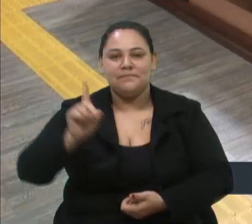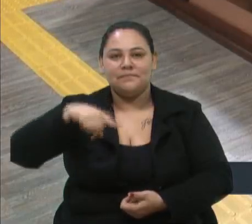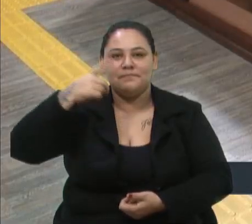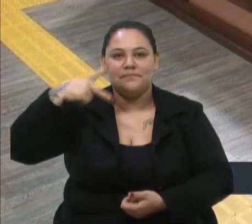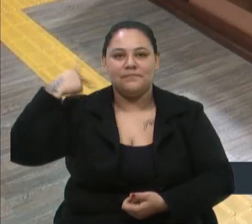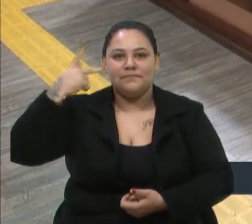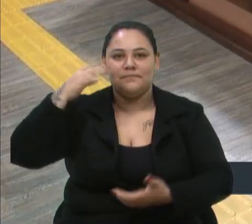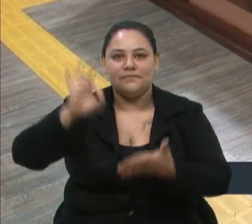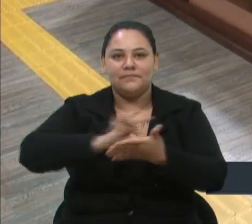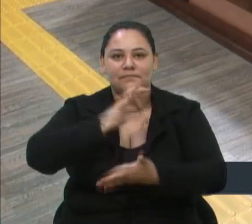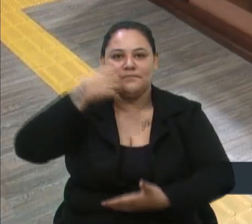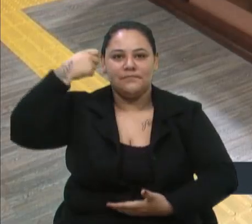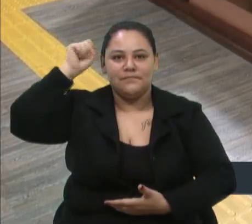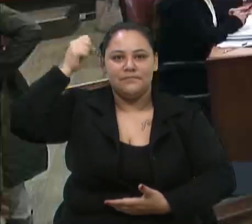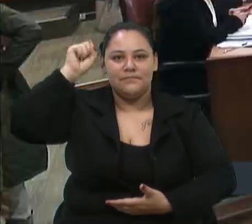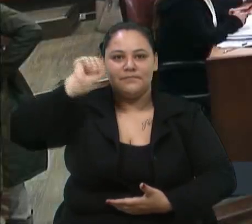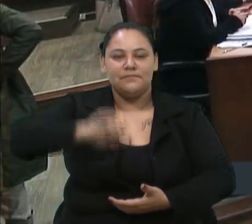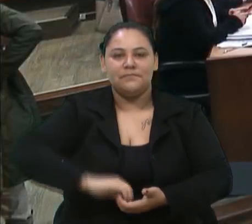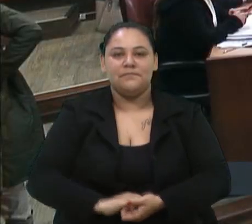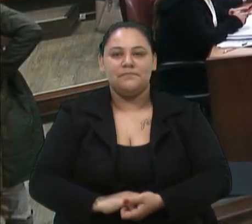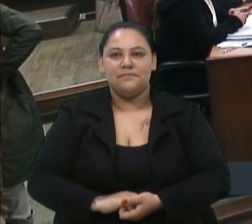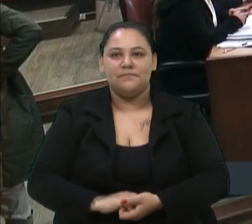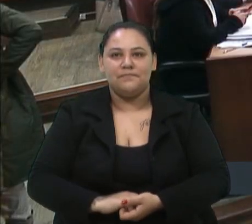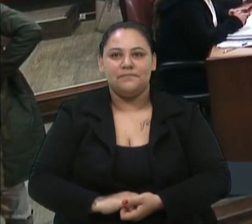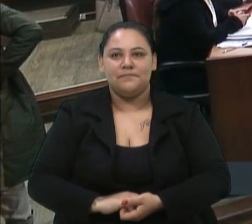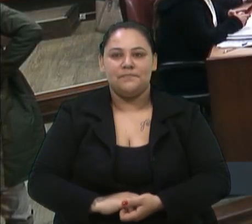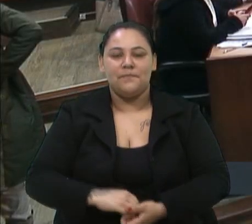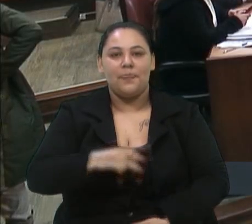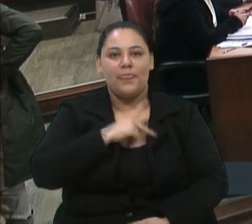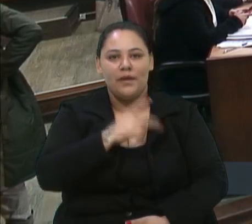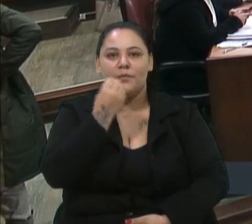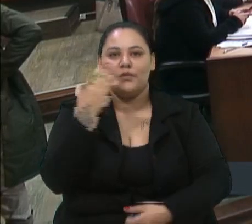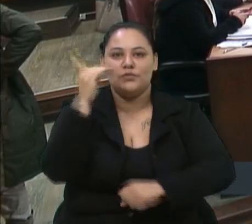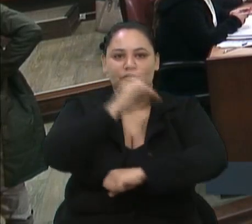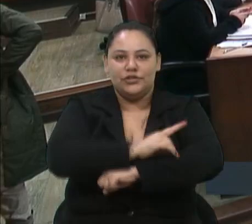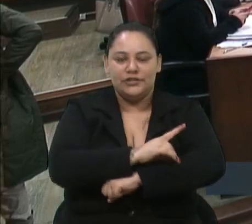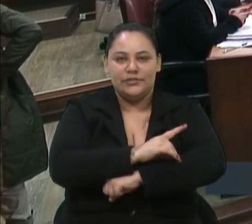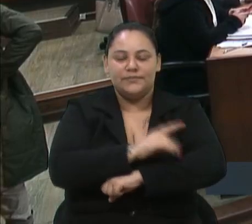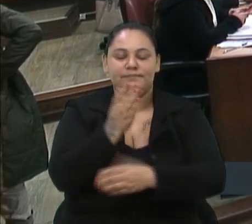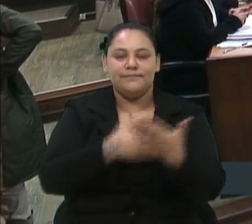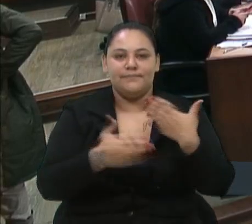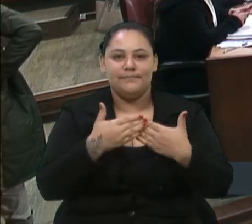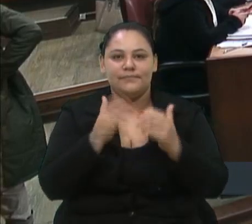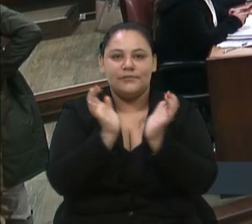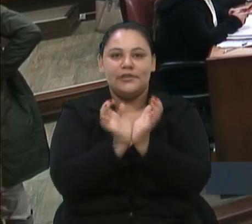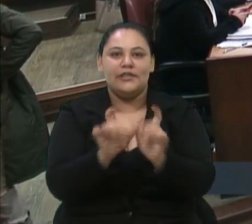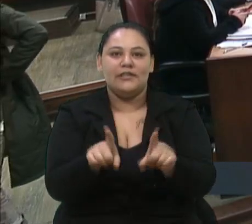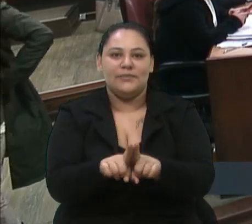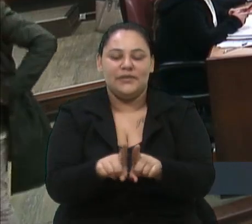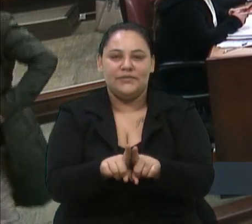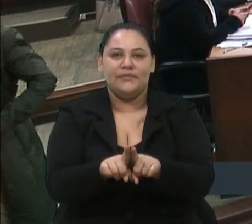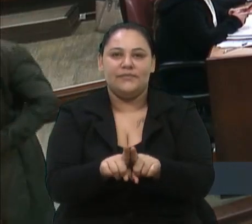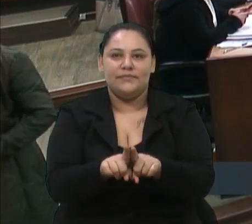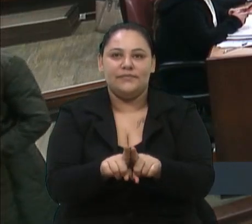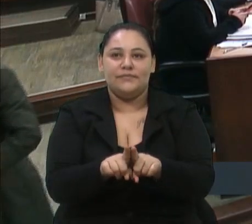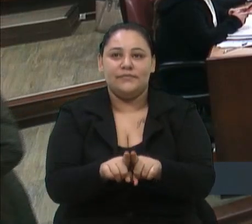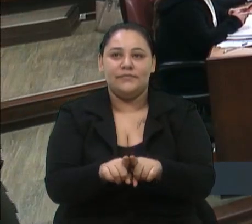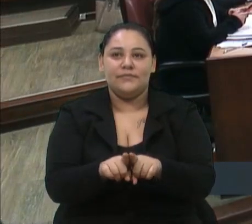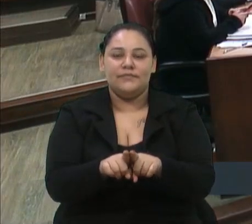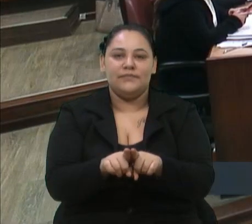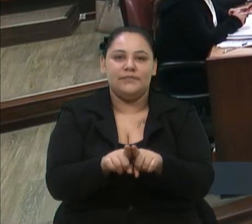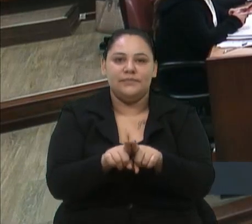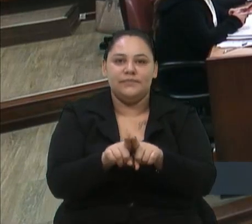Do Clóvis Xuxa. Presidente, bom dia demais colegas. Vou expressar